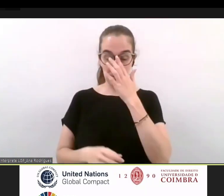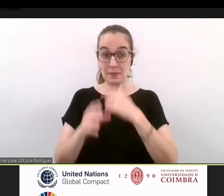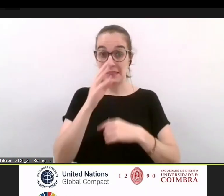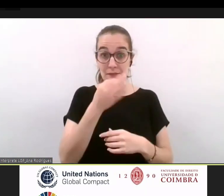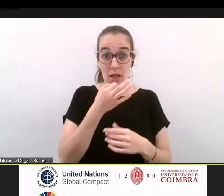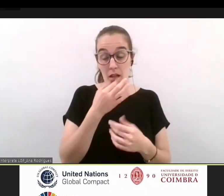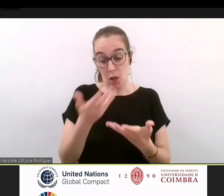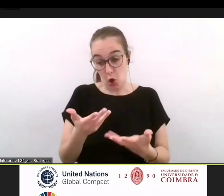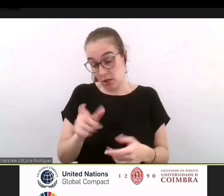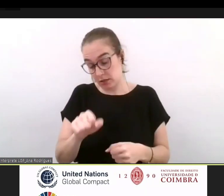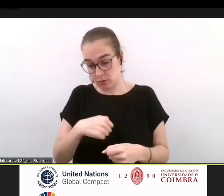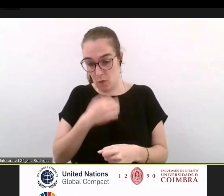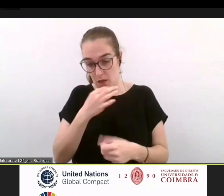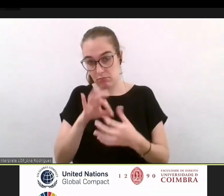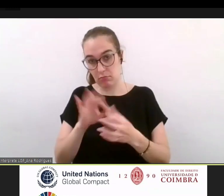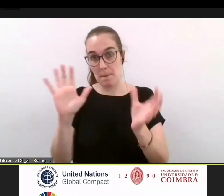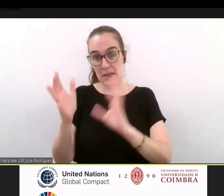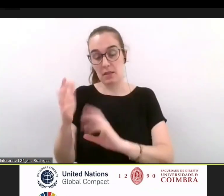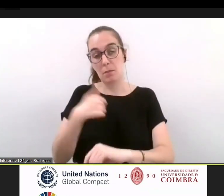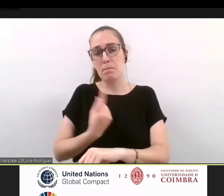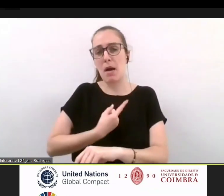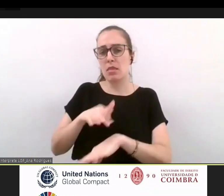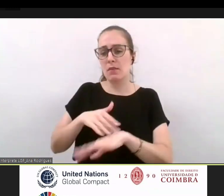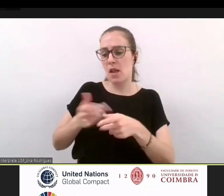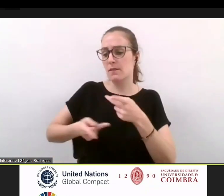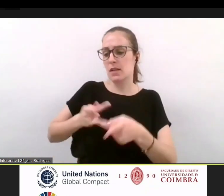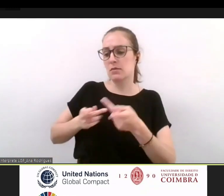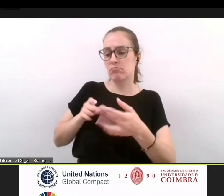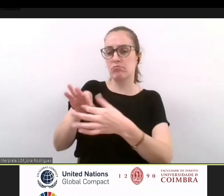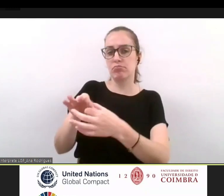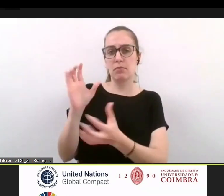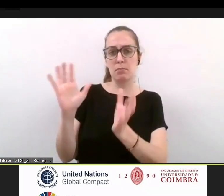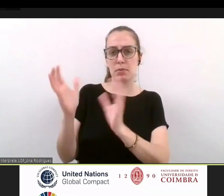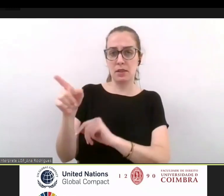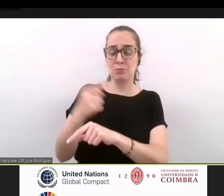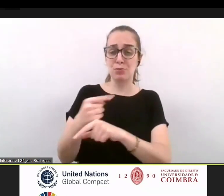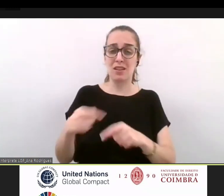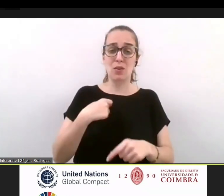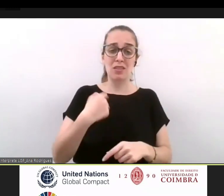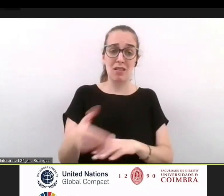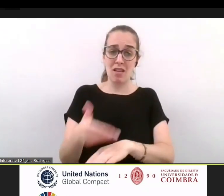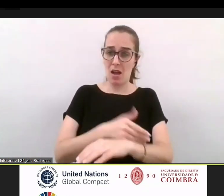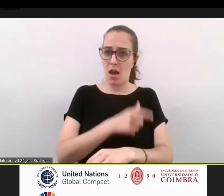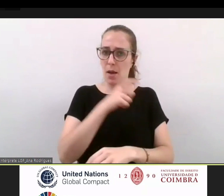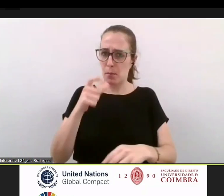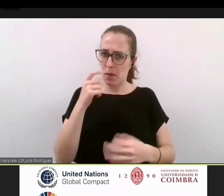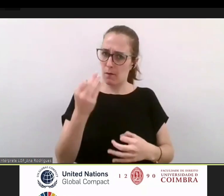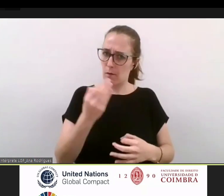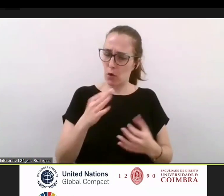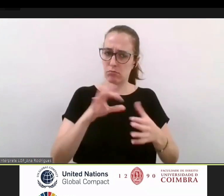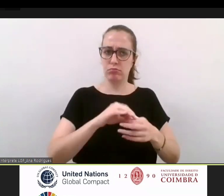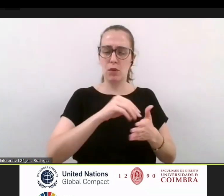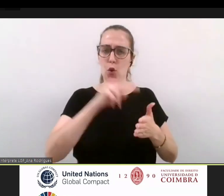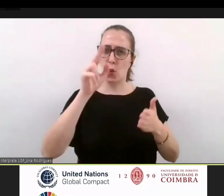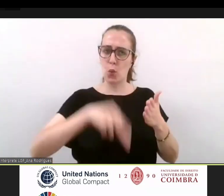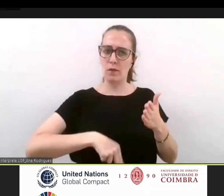referir-me, como estou, à avaliação que é imposta pelos nossos compromissos internacionais resultantes da Convenção